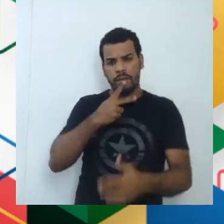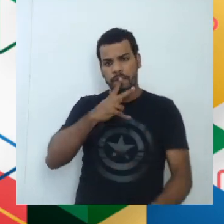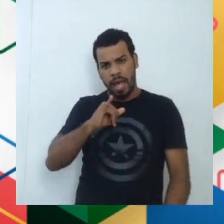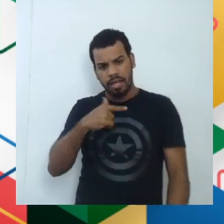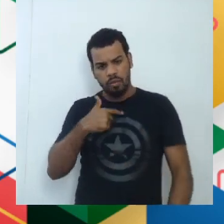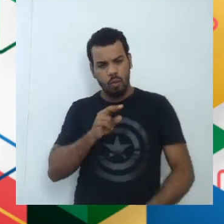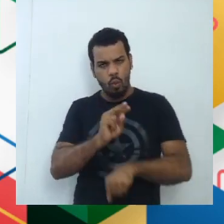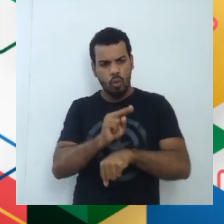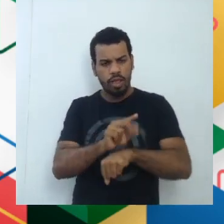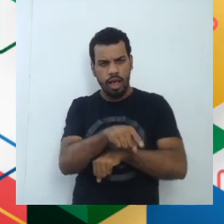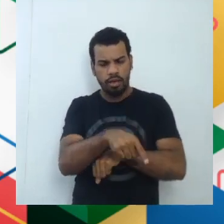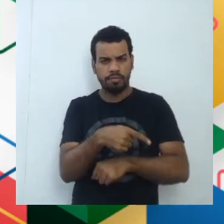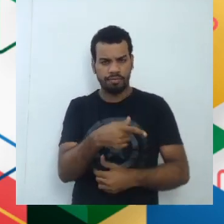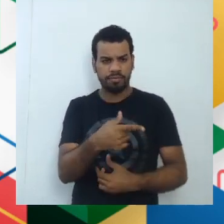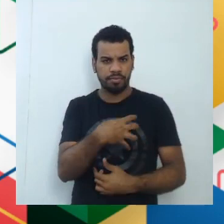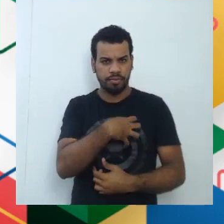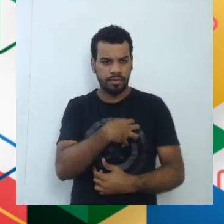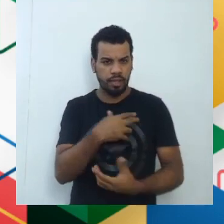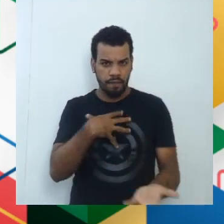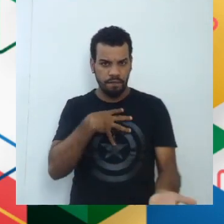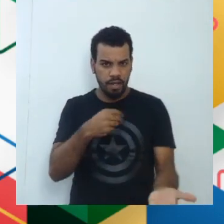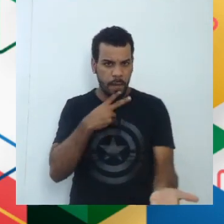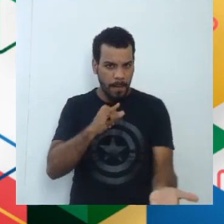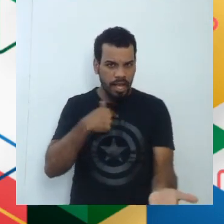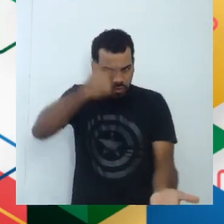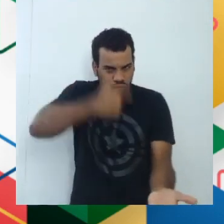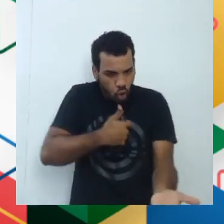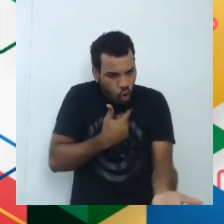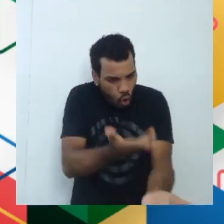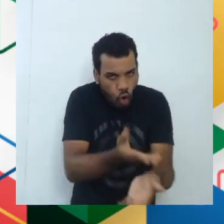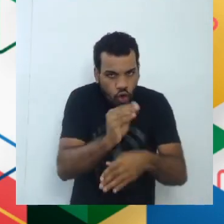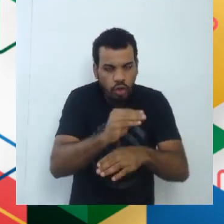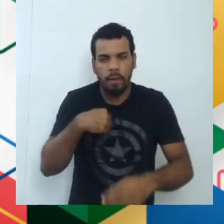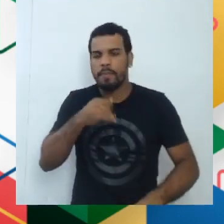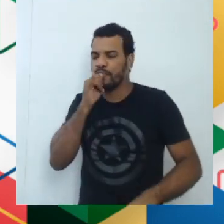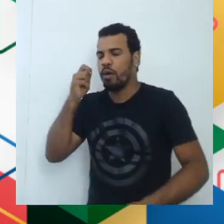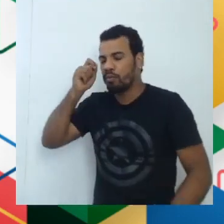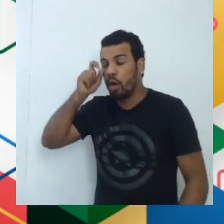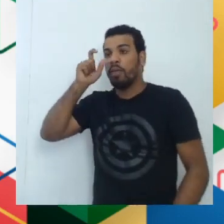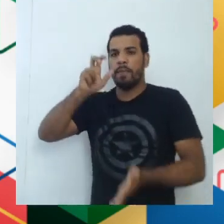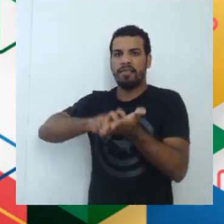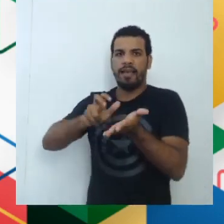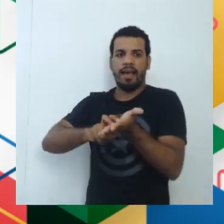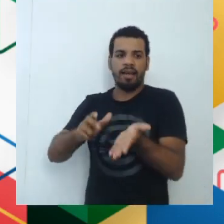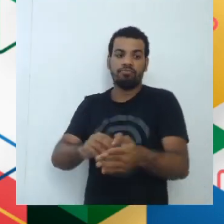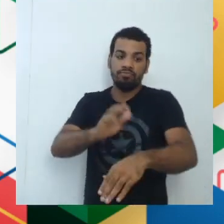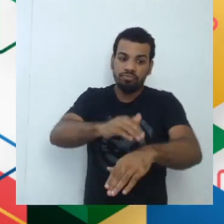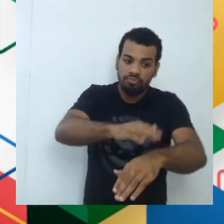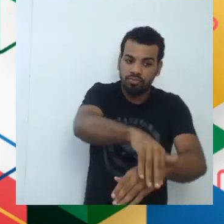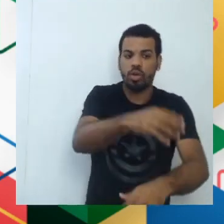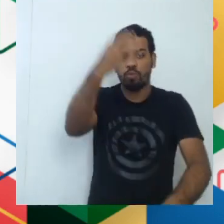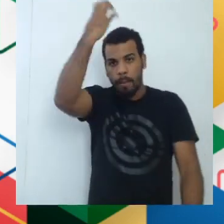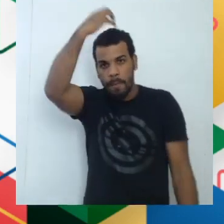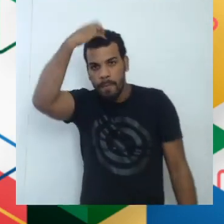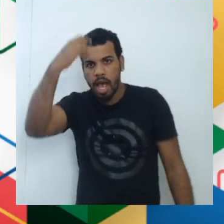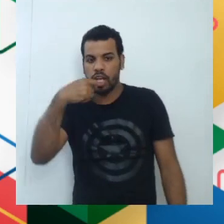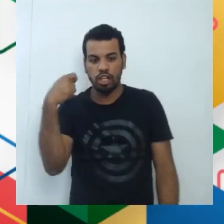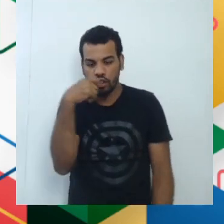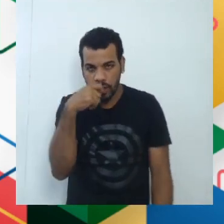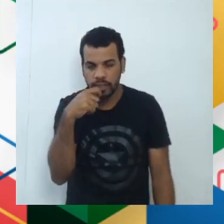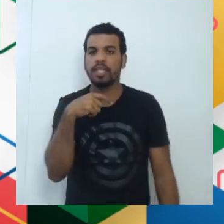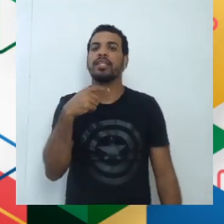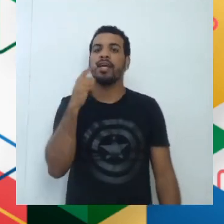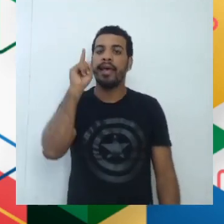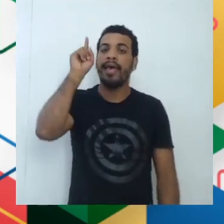cuidar dele. Então essa ação racional que me faz acordá-lo de manhã para ir para a escola, tem que tomar banho, tem que escovar os dentes,